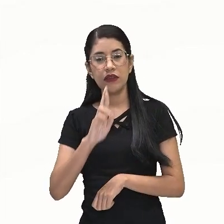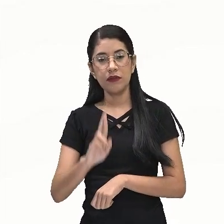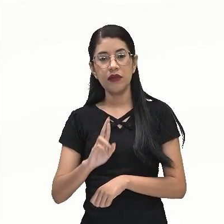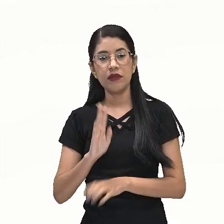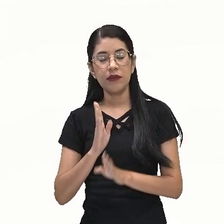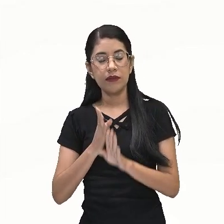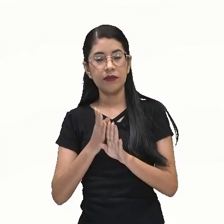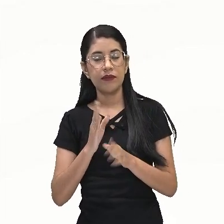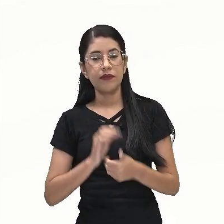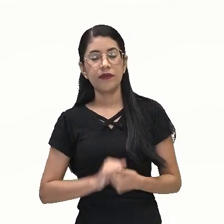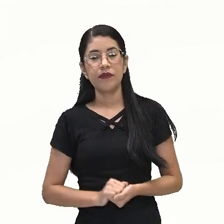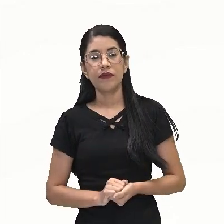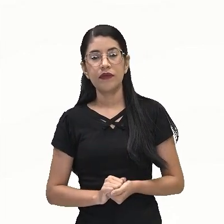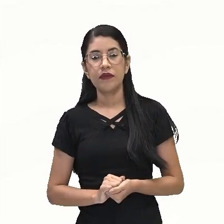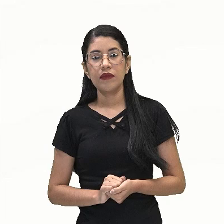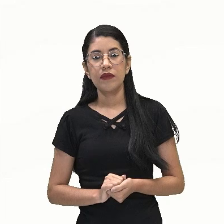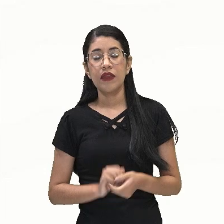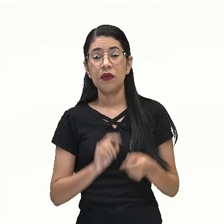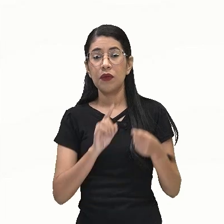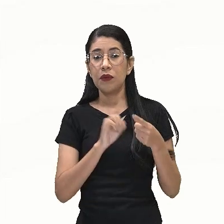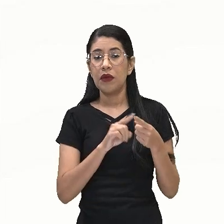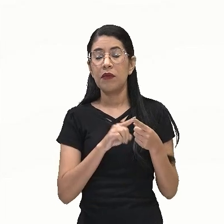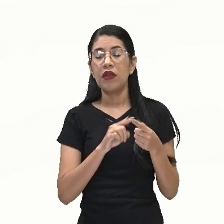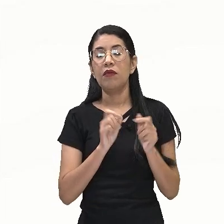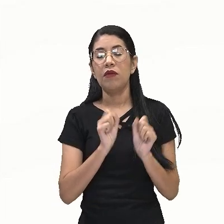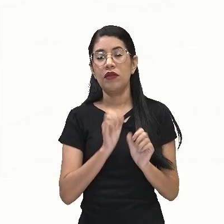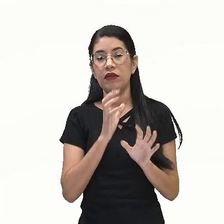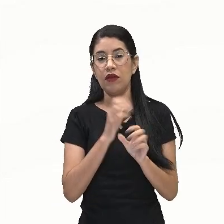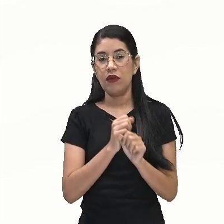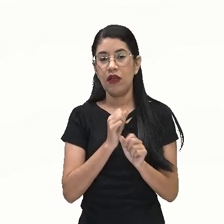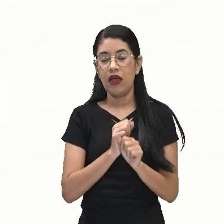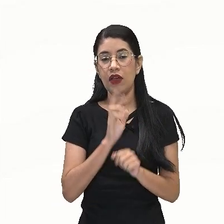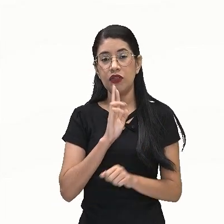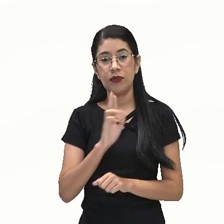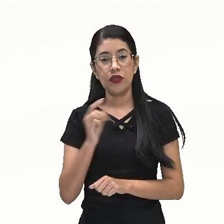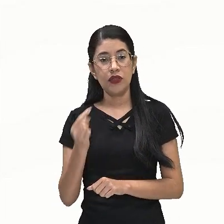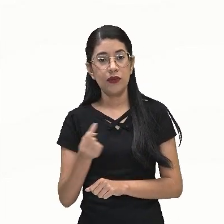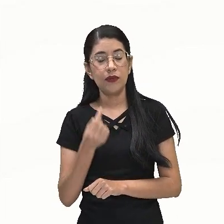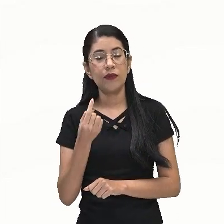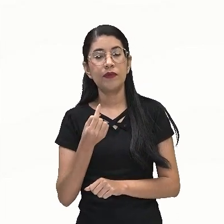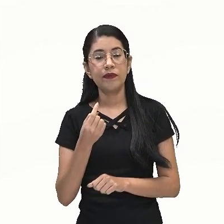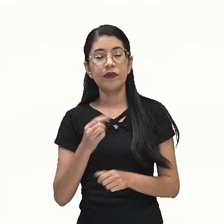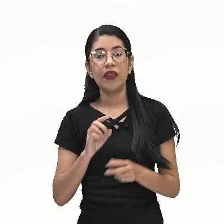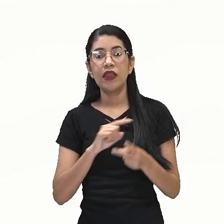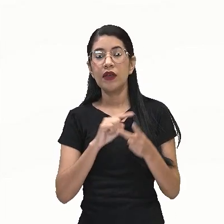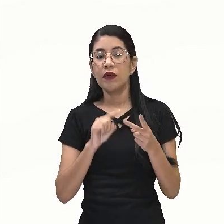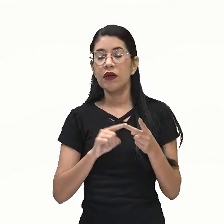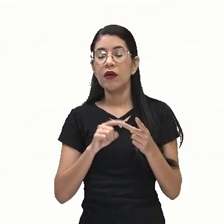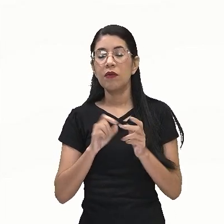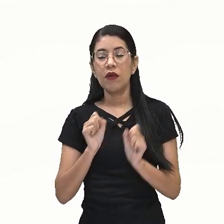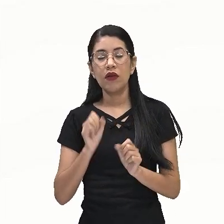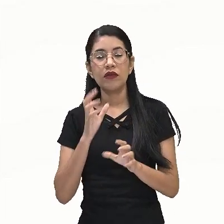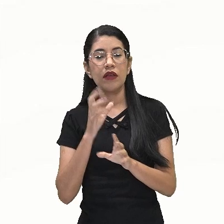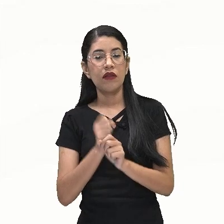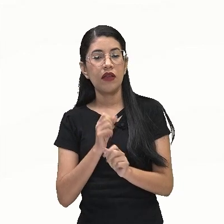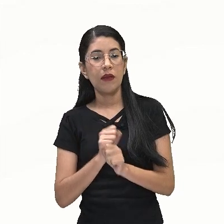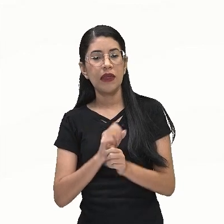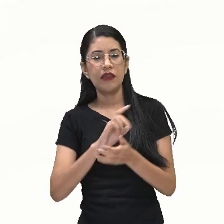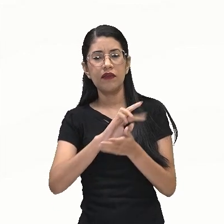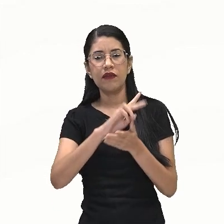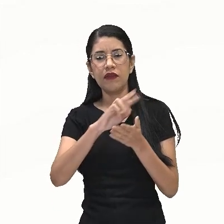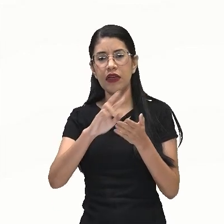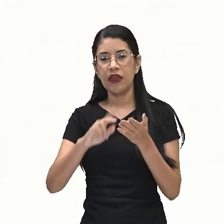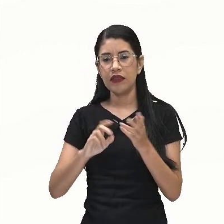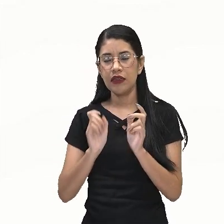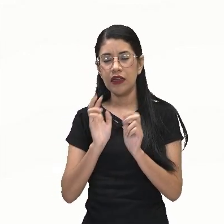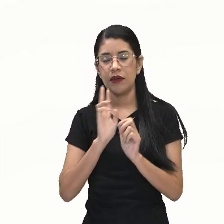Ok? Então, ó, o primeiro eu posso resolver e eu só tenho uma solução. O meu segundo eu posso resolver e tenho várias soluções. E a